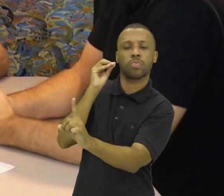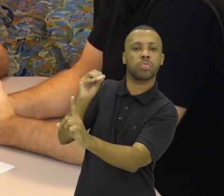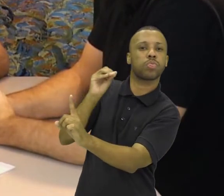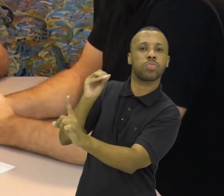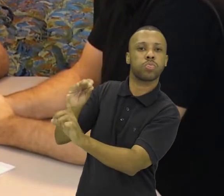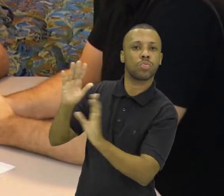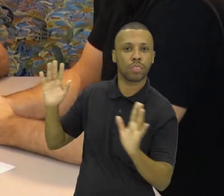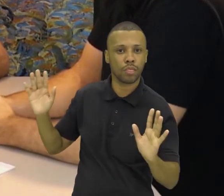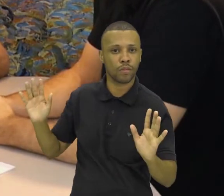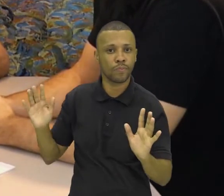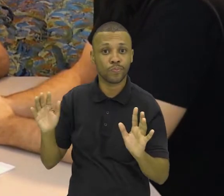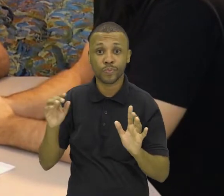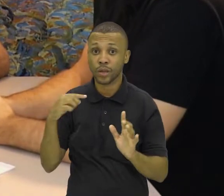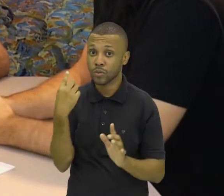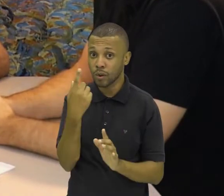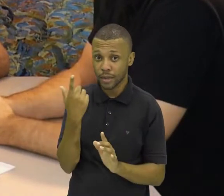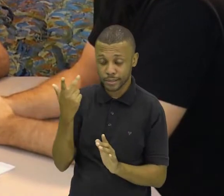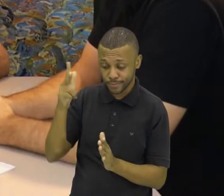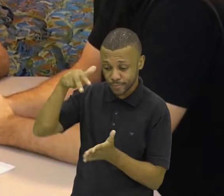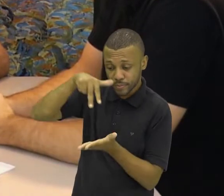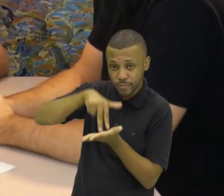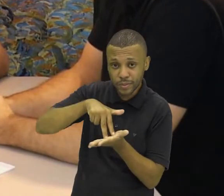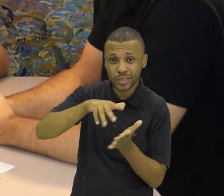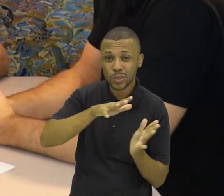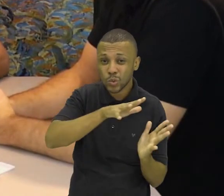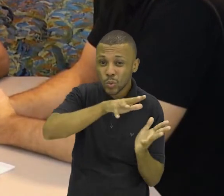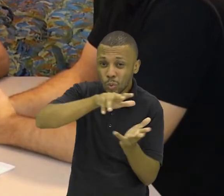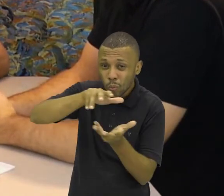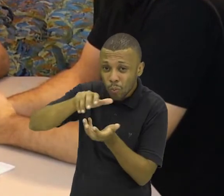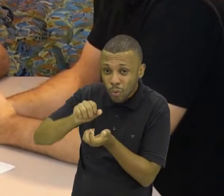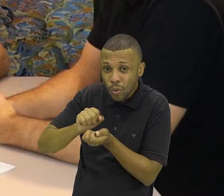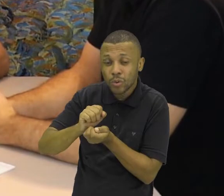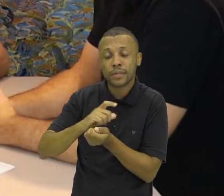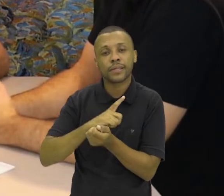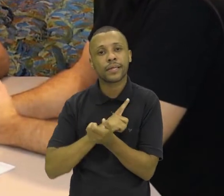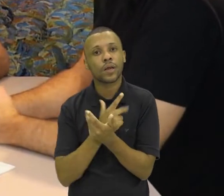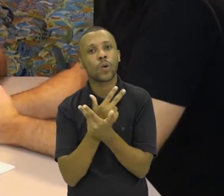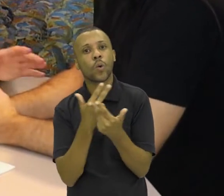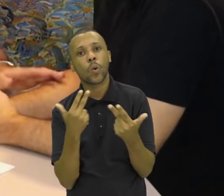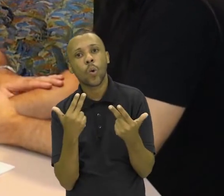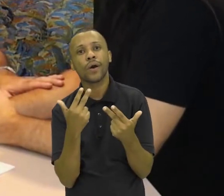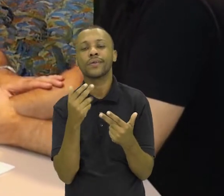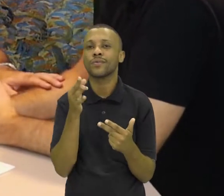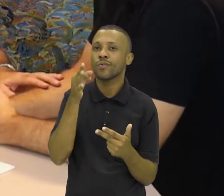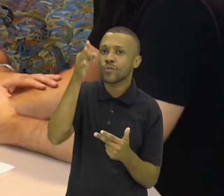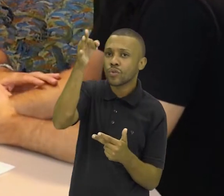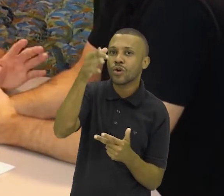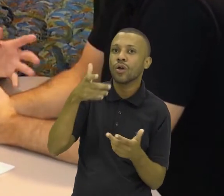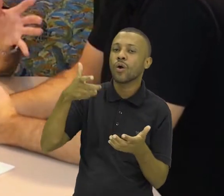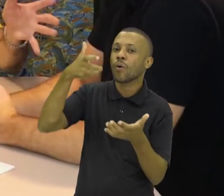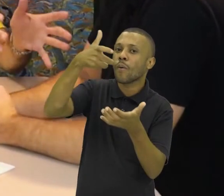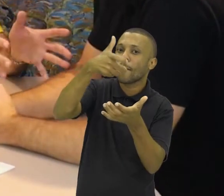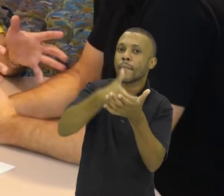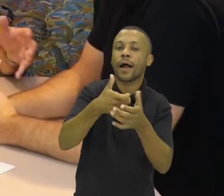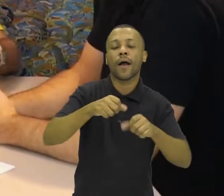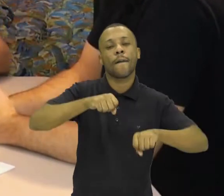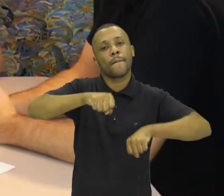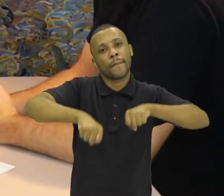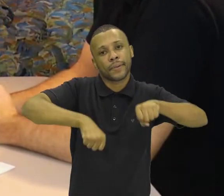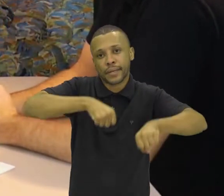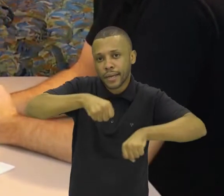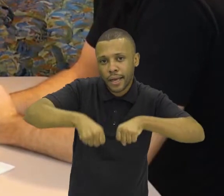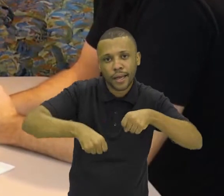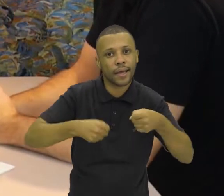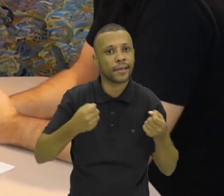vida material. Então, estar bem aqui nesse mundo não é só ter coisas ou comprar uma motocicleta, dar uma motocicleta ao filho